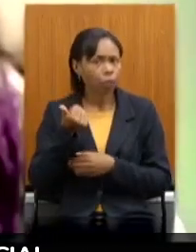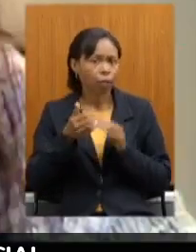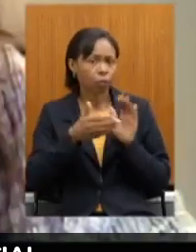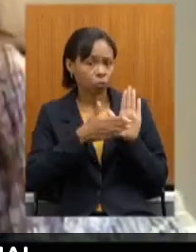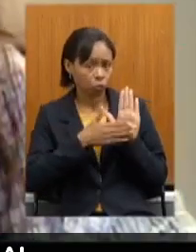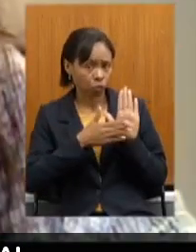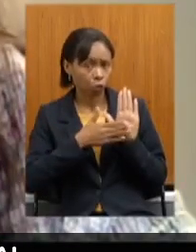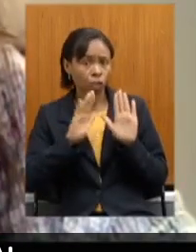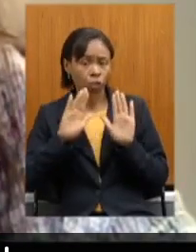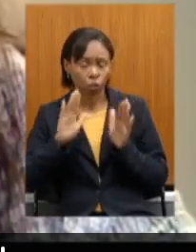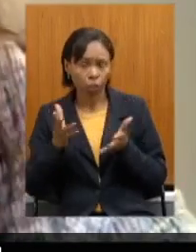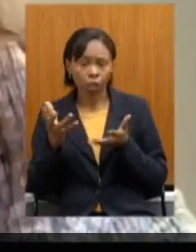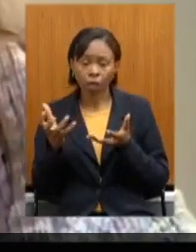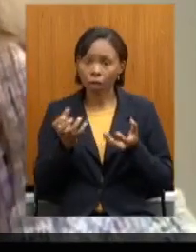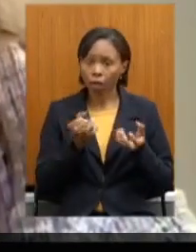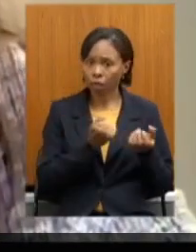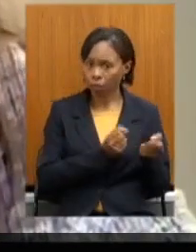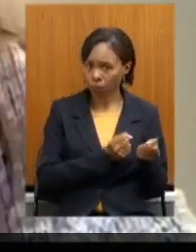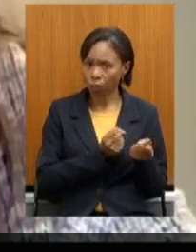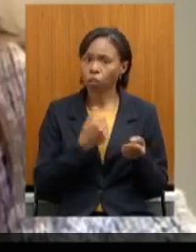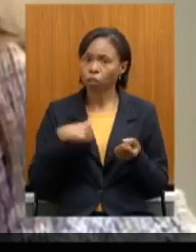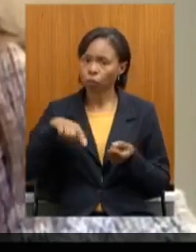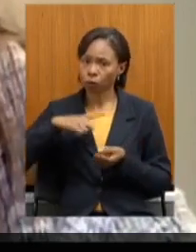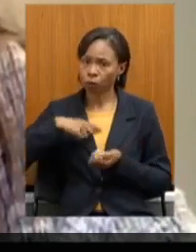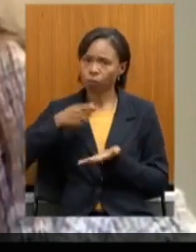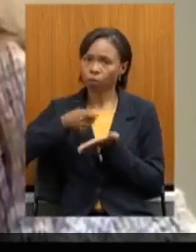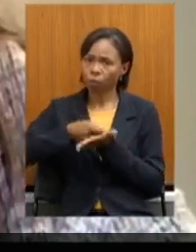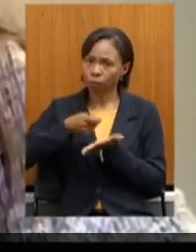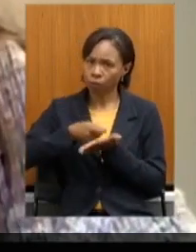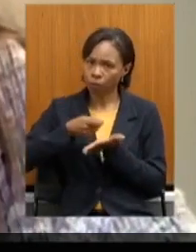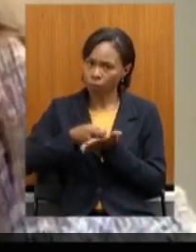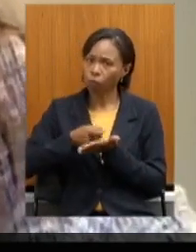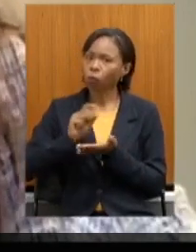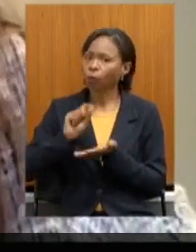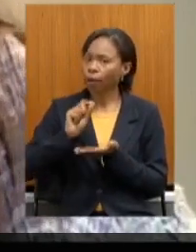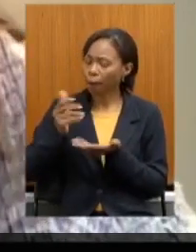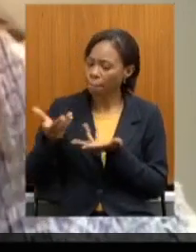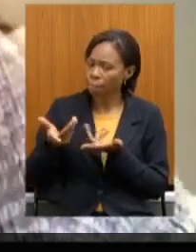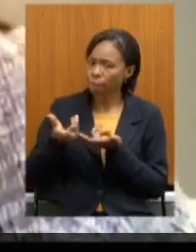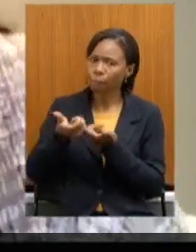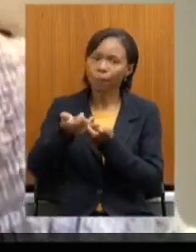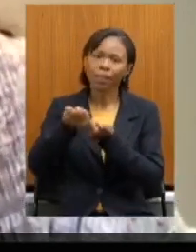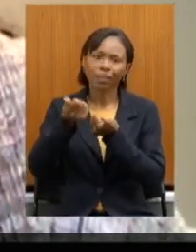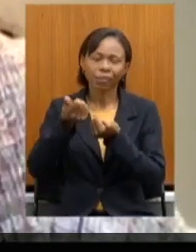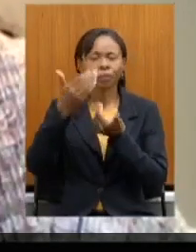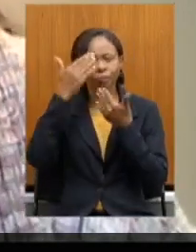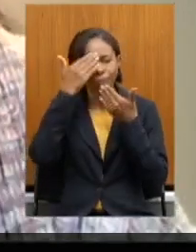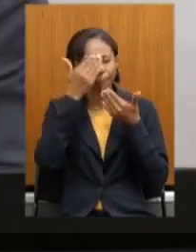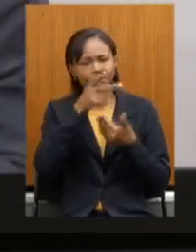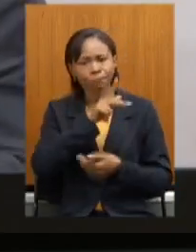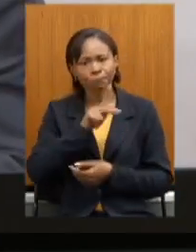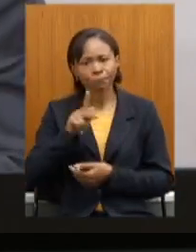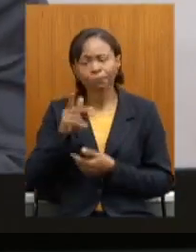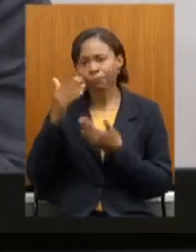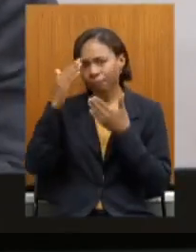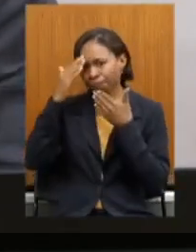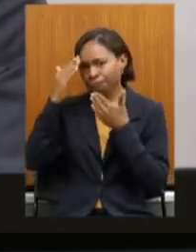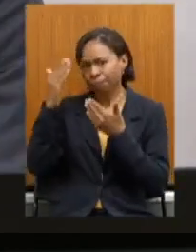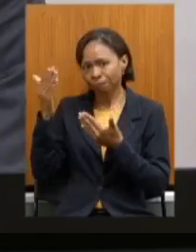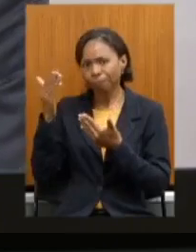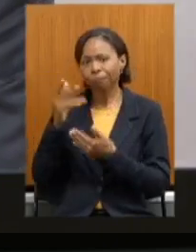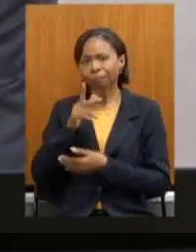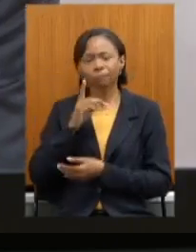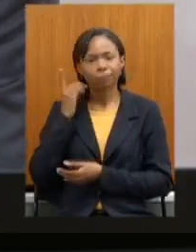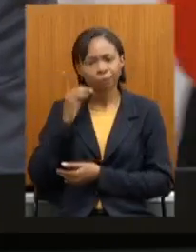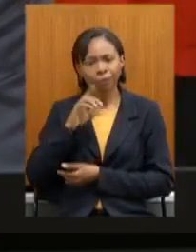foi enviada. Obrigado, e a gente tem a obrigação de melhorá-la. Muito obrigada, presidente. Eu que agradeço, deputada